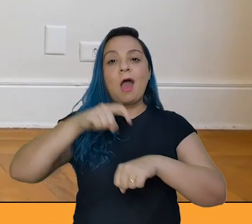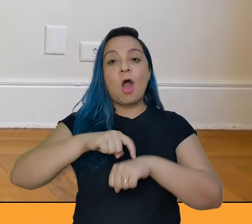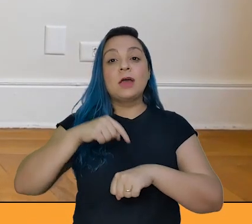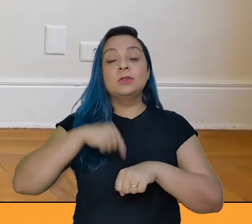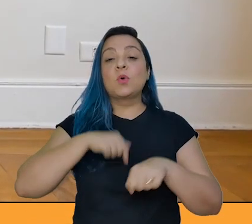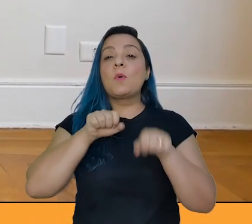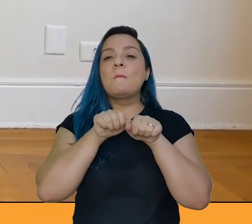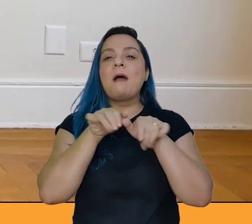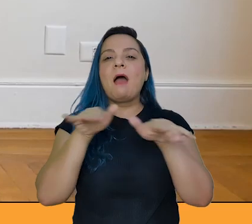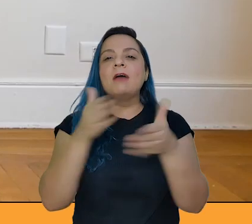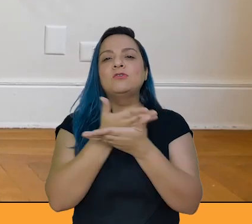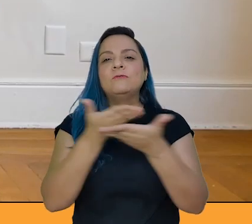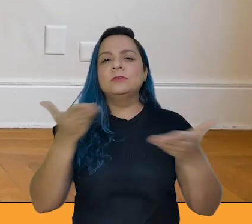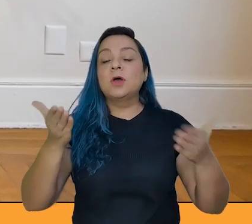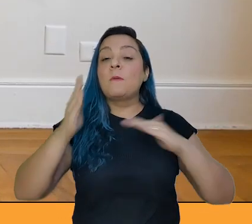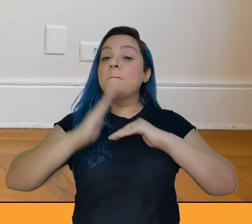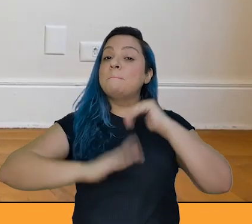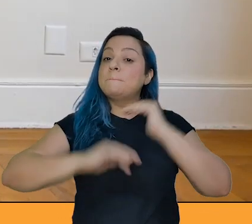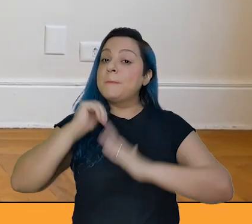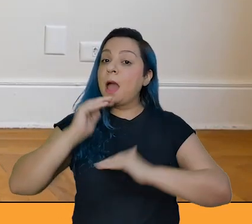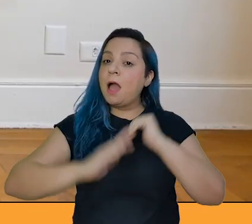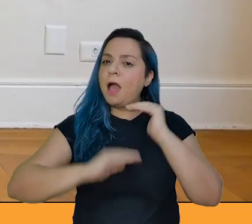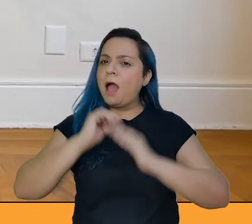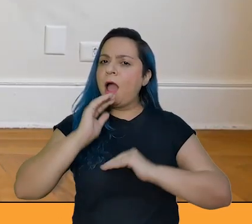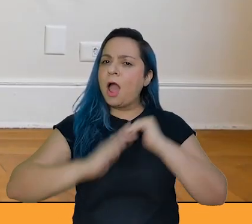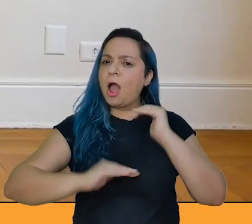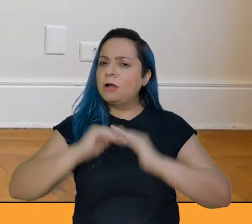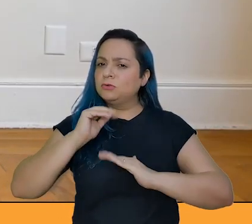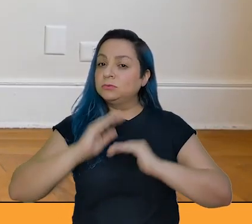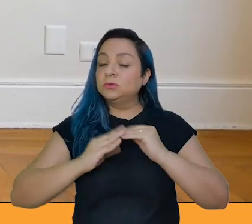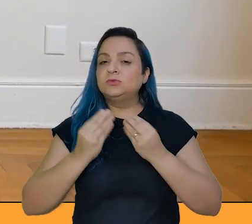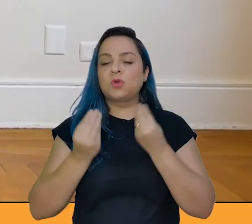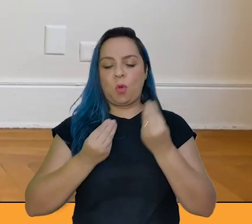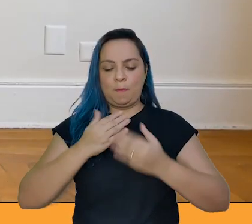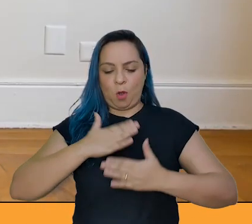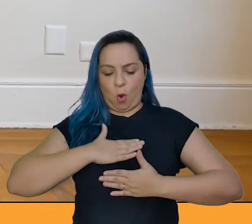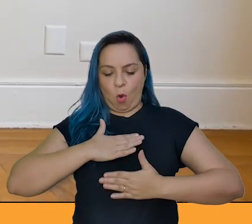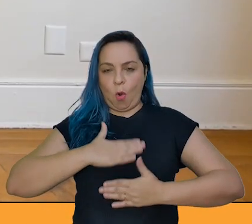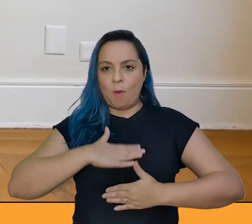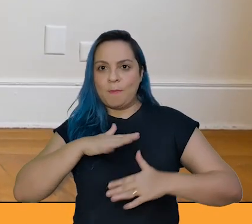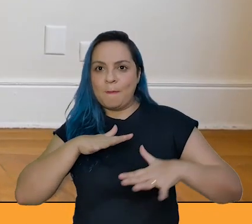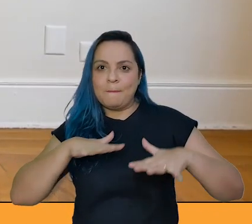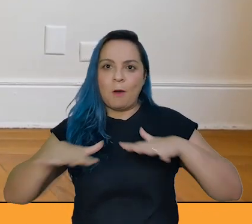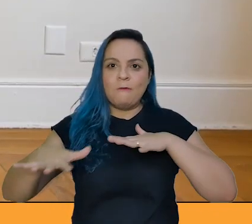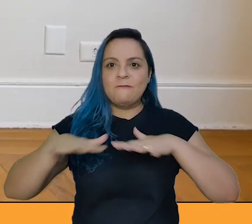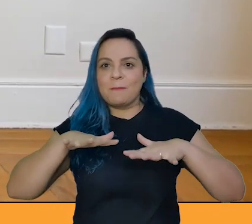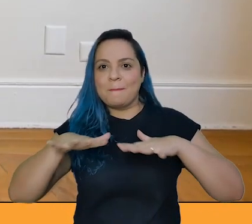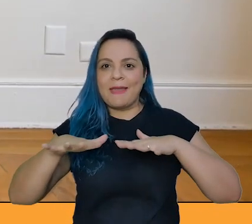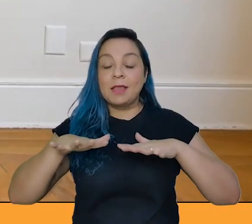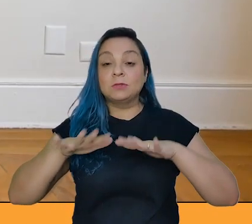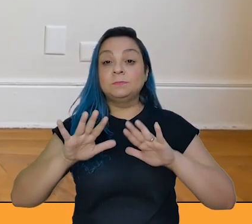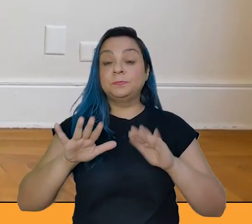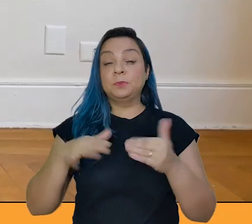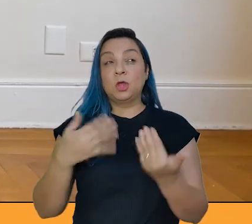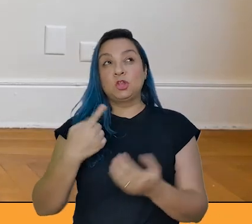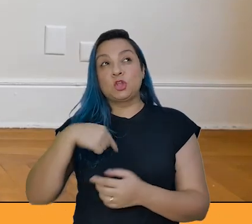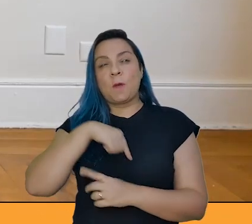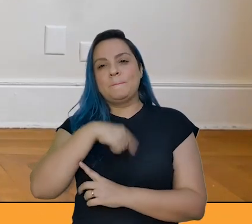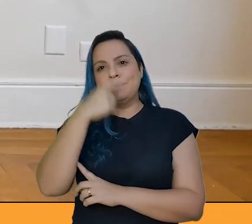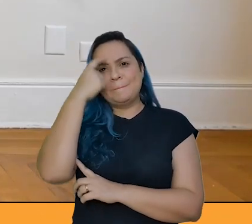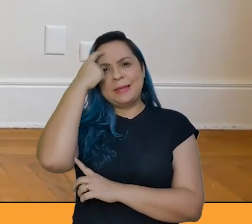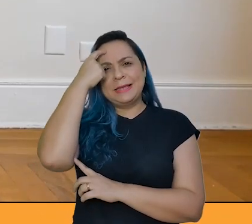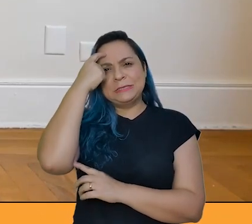compartilhar com vocês uma prática, uma dinâmica de corpo, de movimento. Geralmente, quando a gente pensa